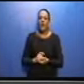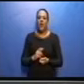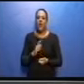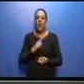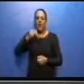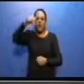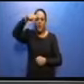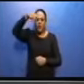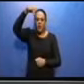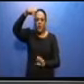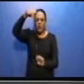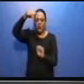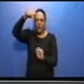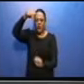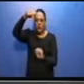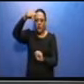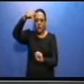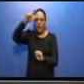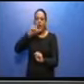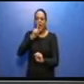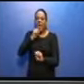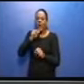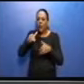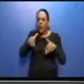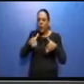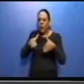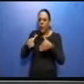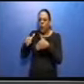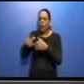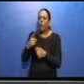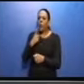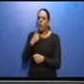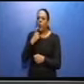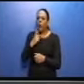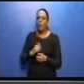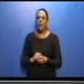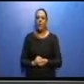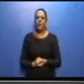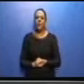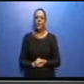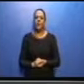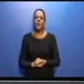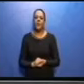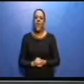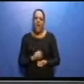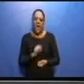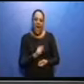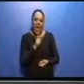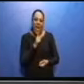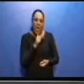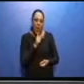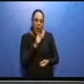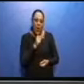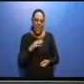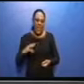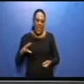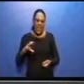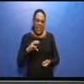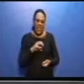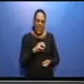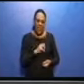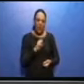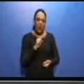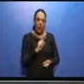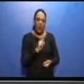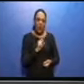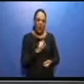que vem aqui da porção sul em direção ao norte na cor vermelha. São essas duas correntes. As correntes quentes, elas aumentam, né, o fenômeno aí